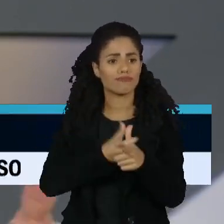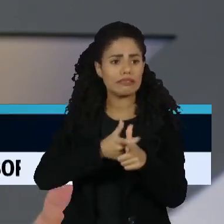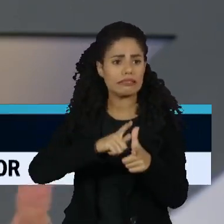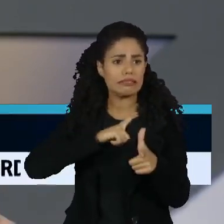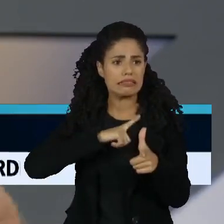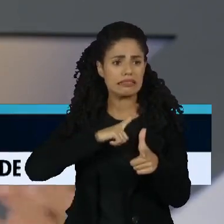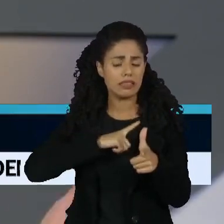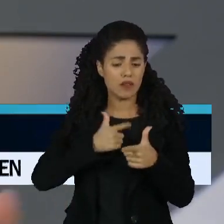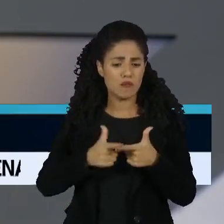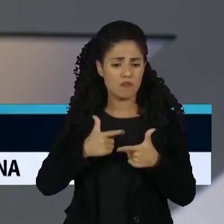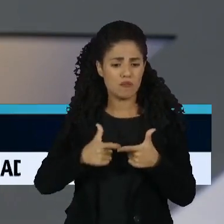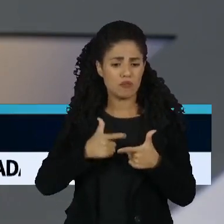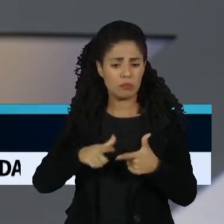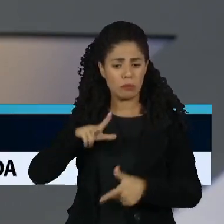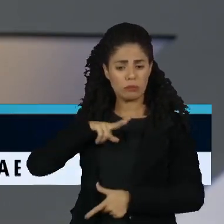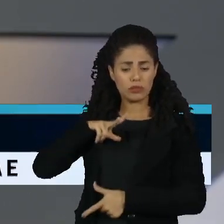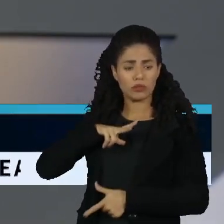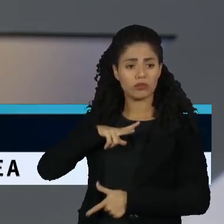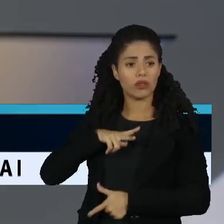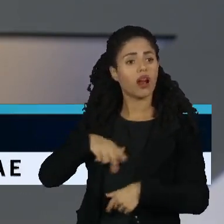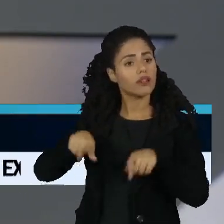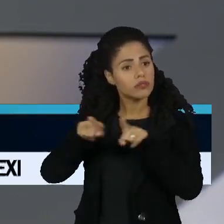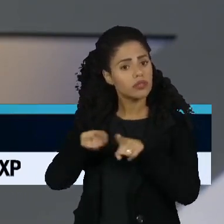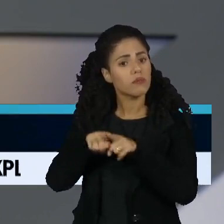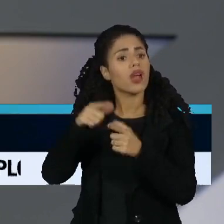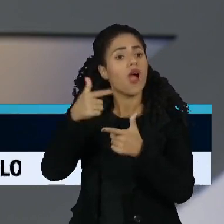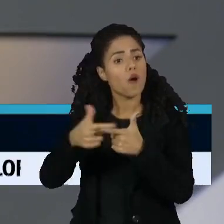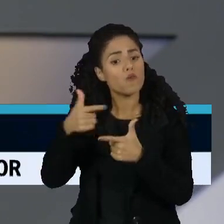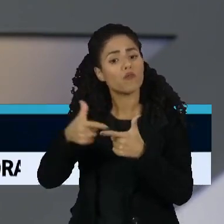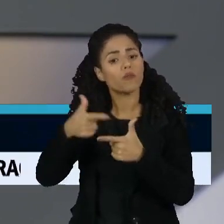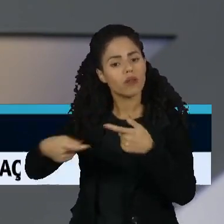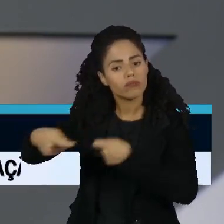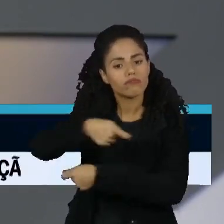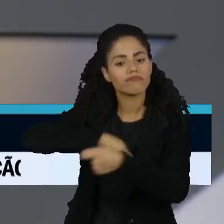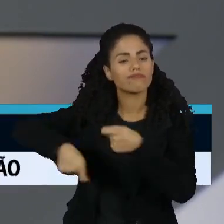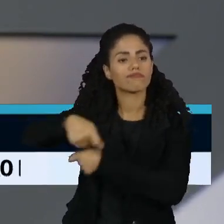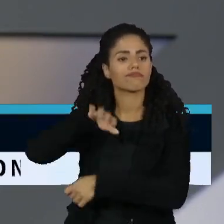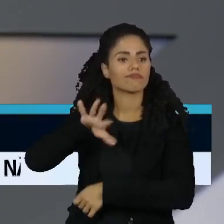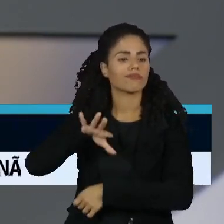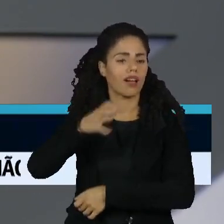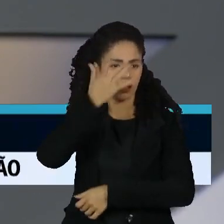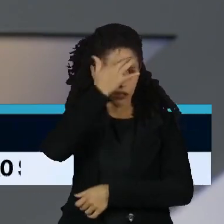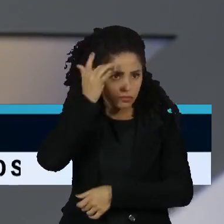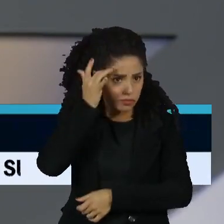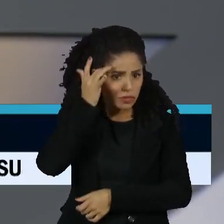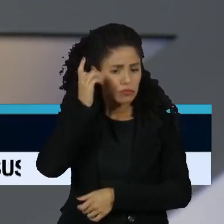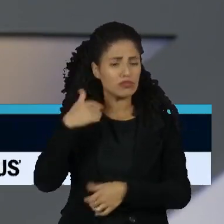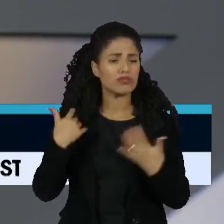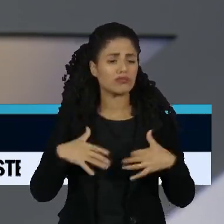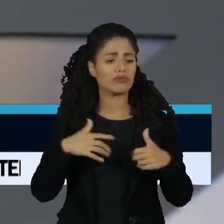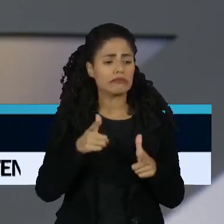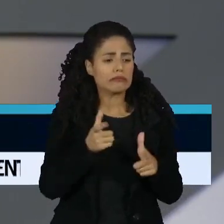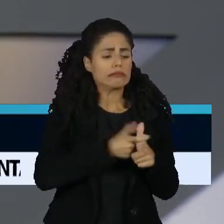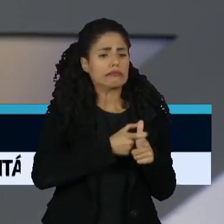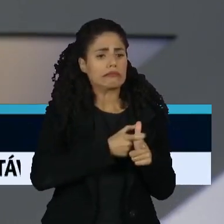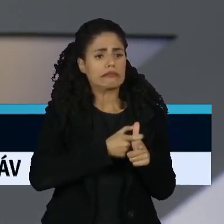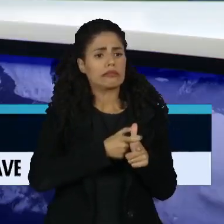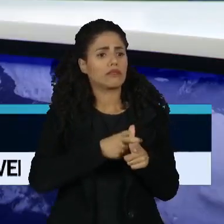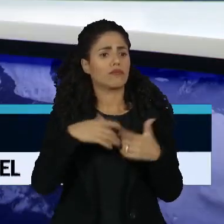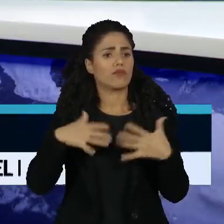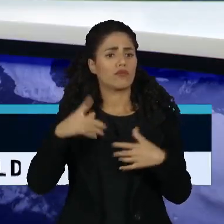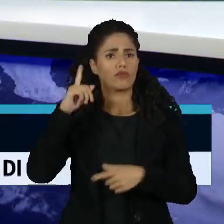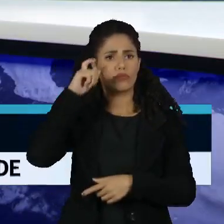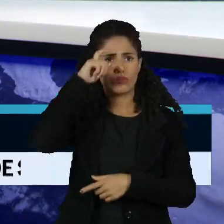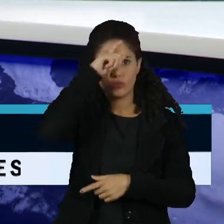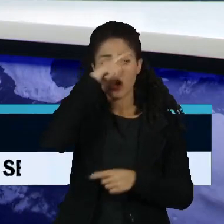pessoal terrível né a pessoa eh se enrolar com a parte financeira ela na prática perde a cidadania porque